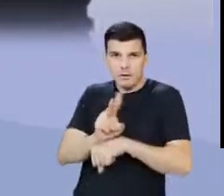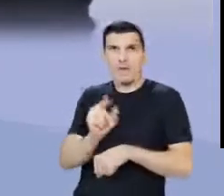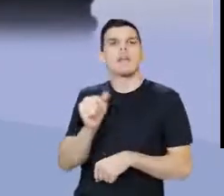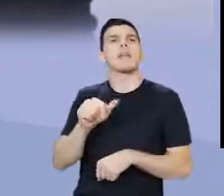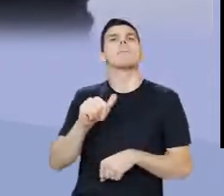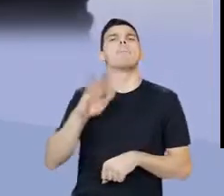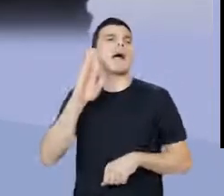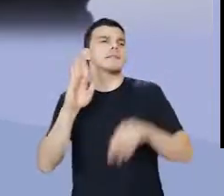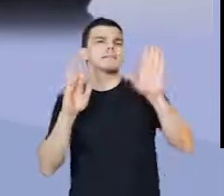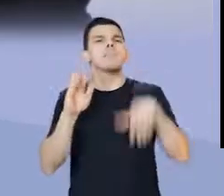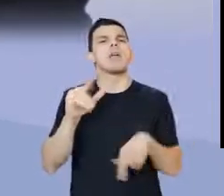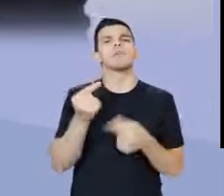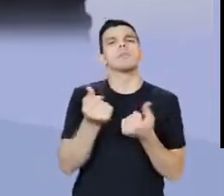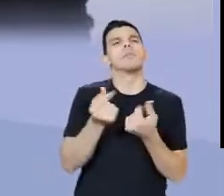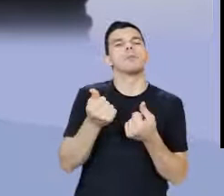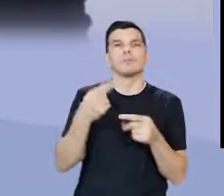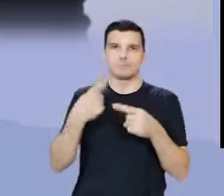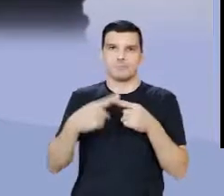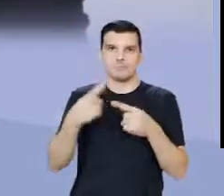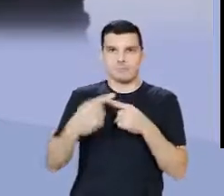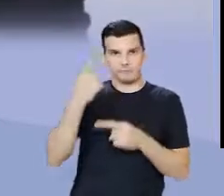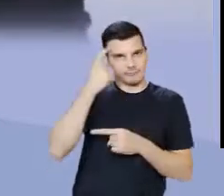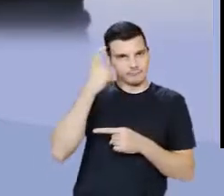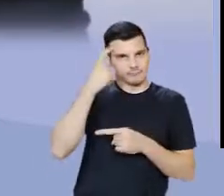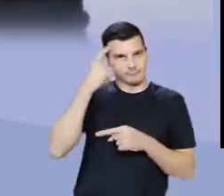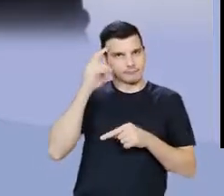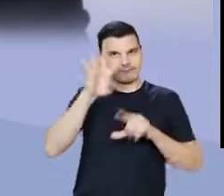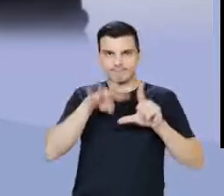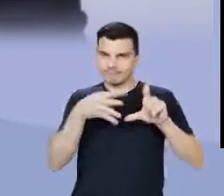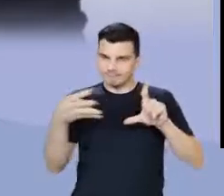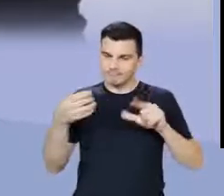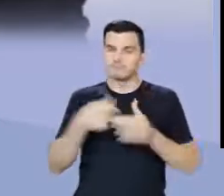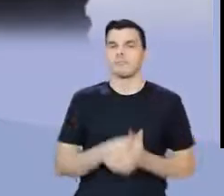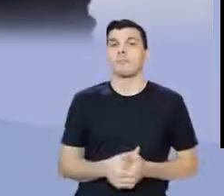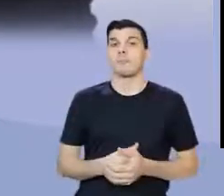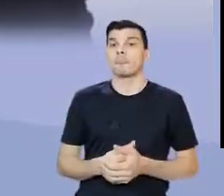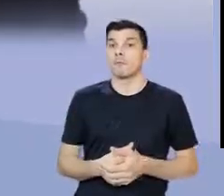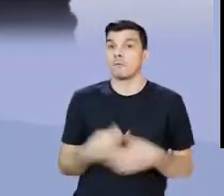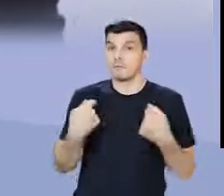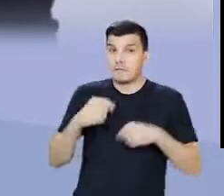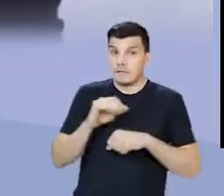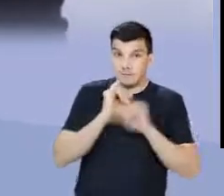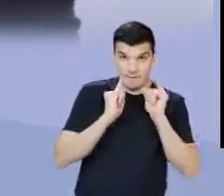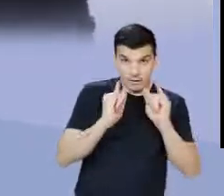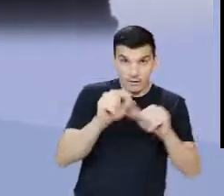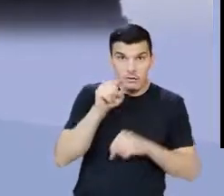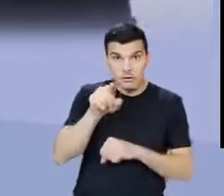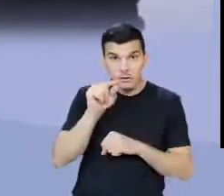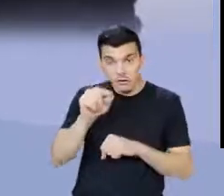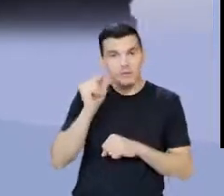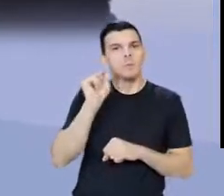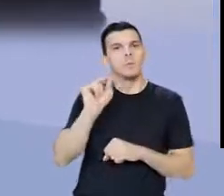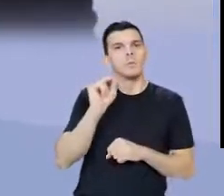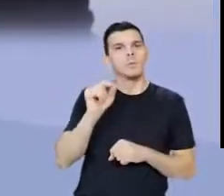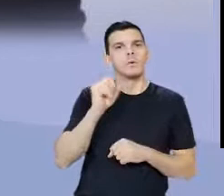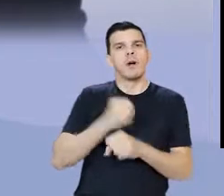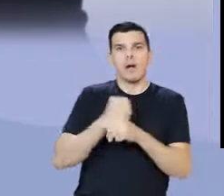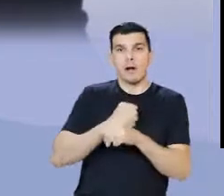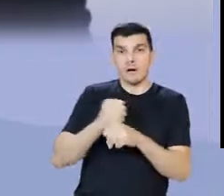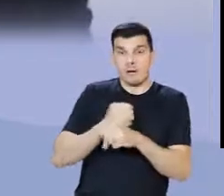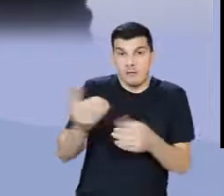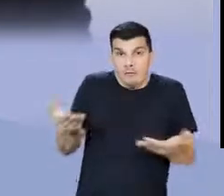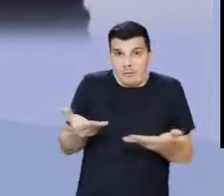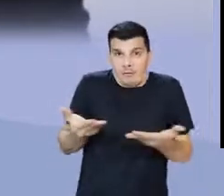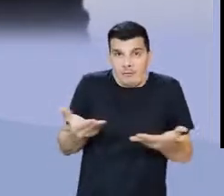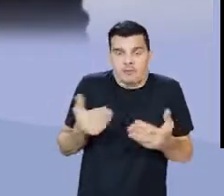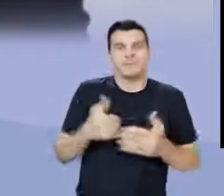o preço, aumentava o preço, já que o preço era uma ideia de tabelamento. E eu não posso deixar de falar com vocês, obviamente, no ano